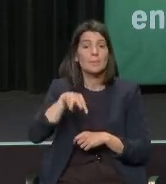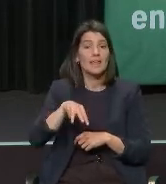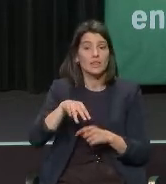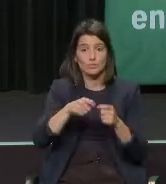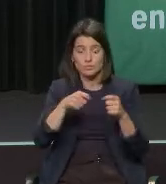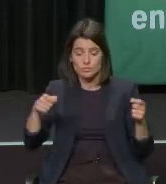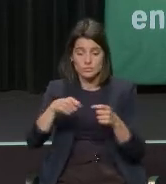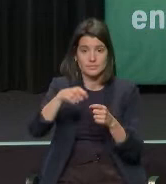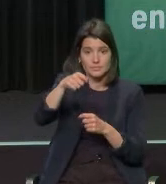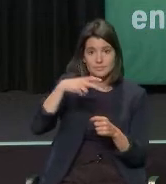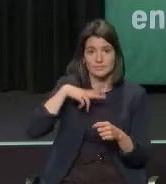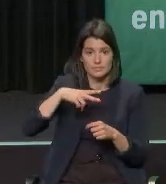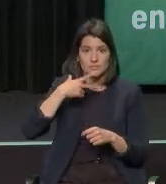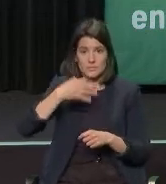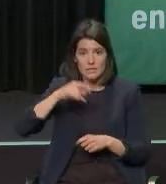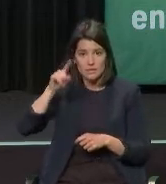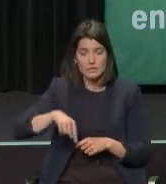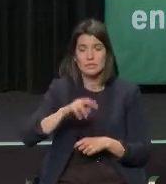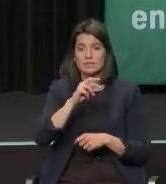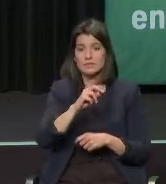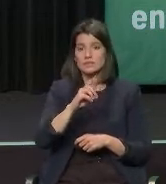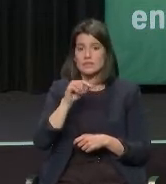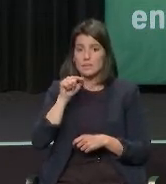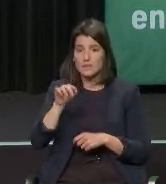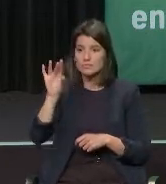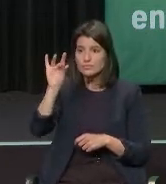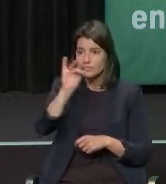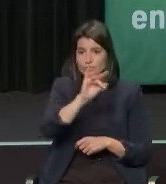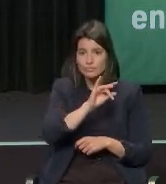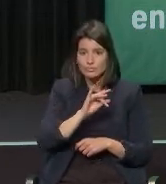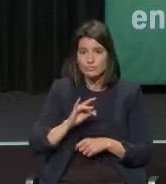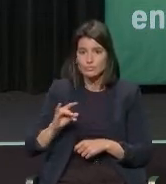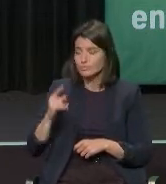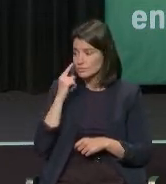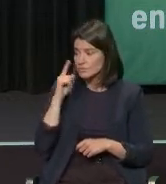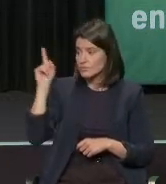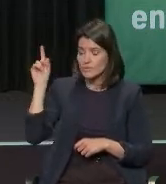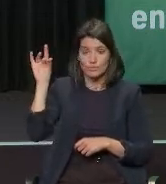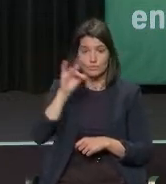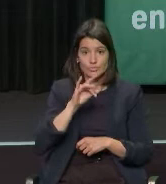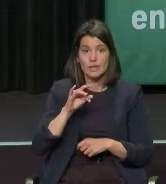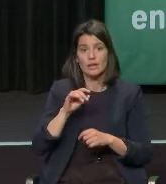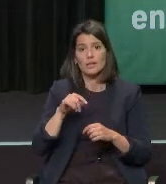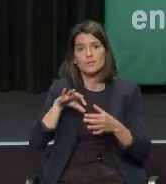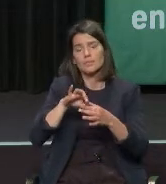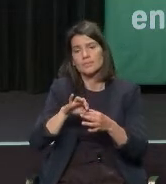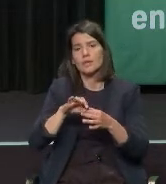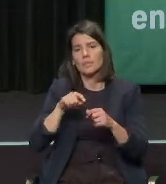país inteiro, com cerca de 360 mil pontos. Estes pontos depois são colocados, isto obviamente tudo em ambiente SIG,